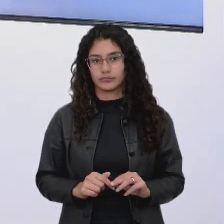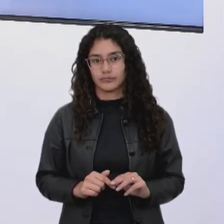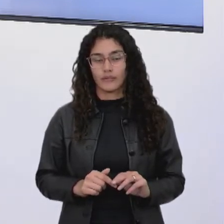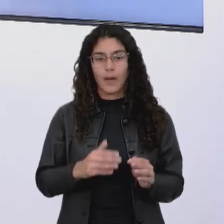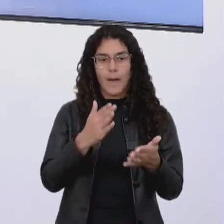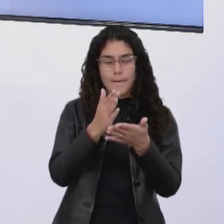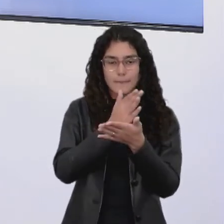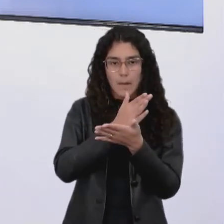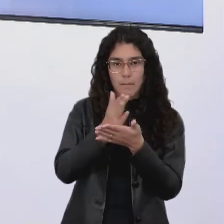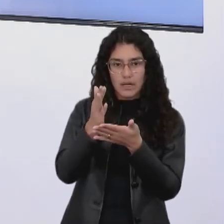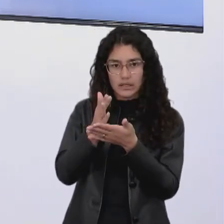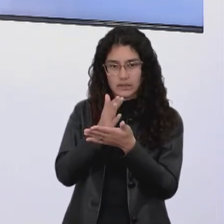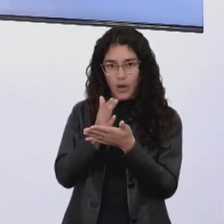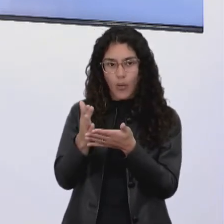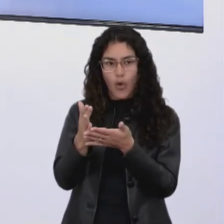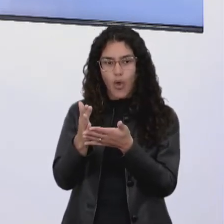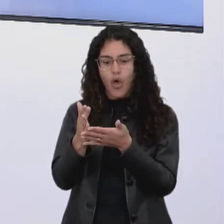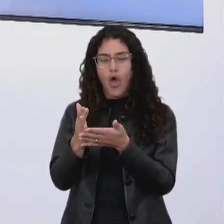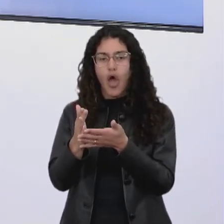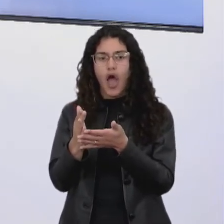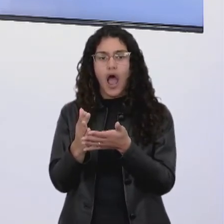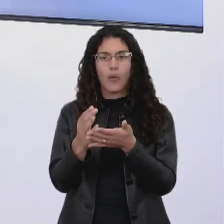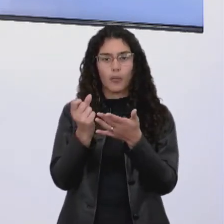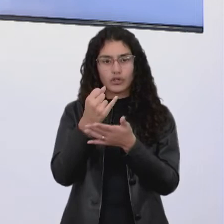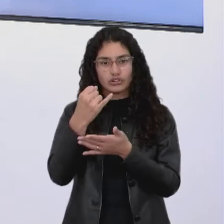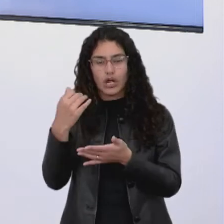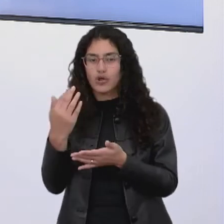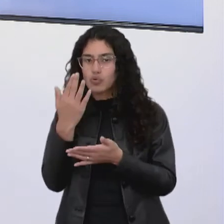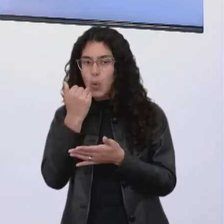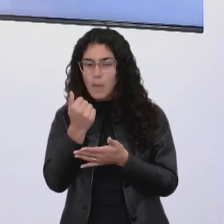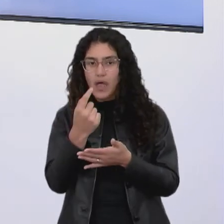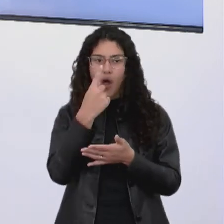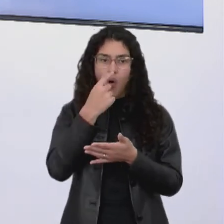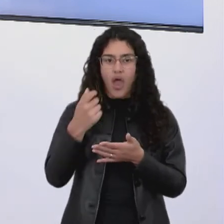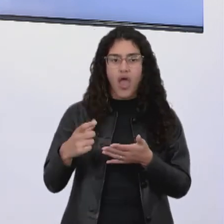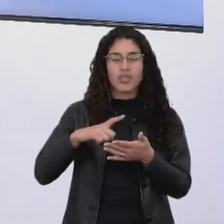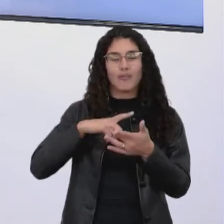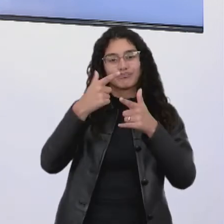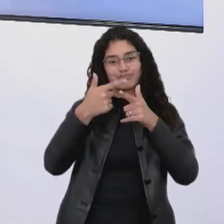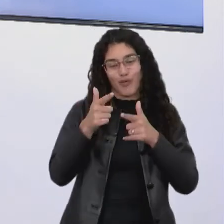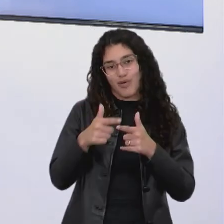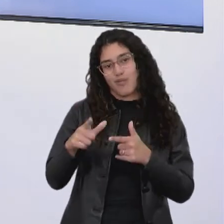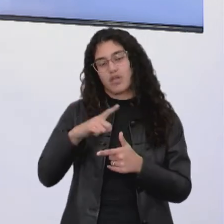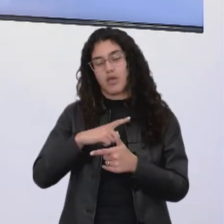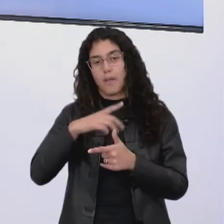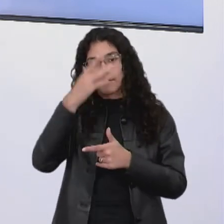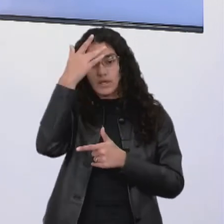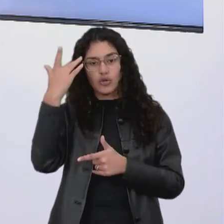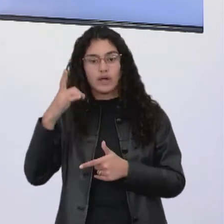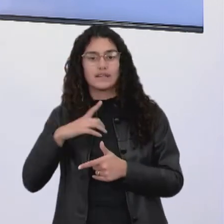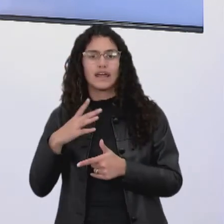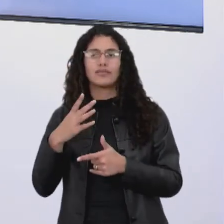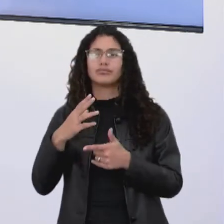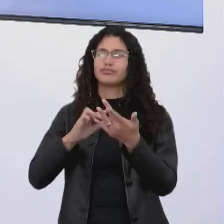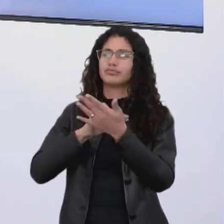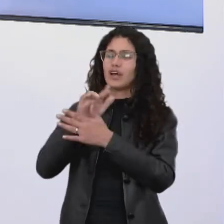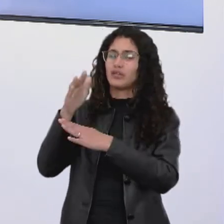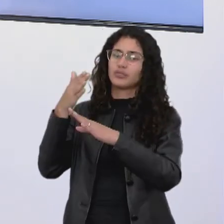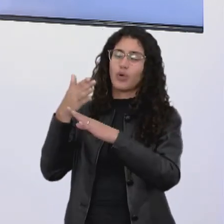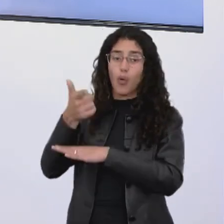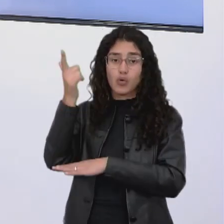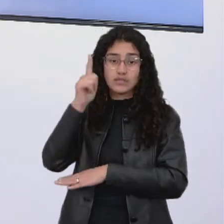desperdício de alimentos é o que muitas vezes acaba causando o problema de que algumas pessoas têm muito acesso à comida e